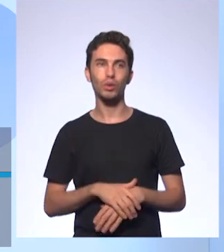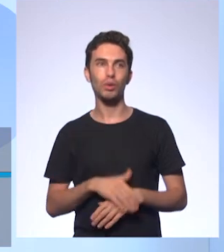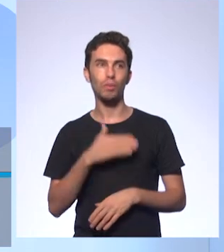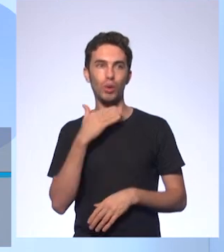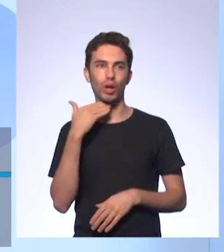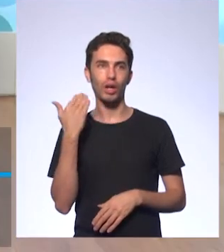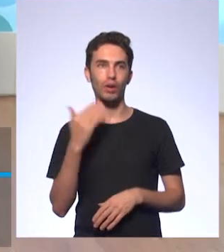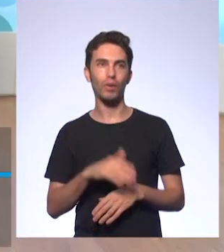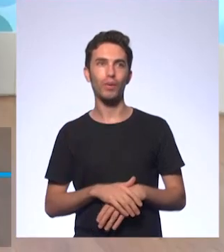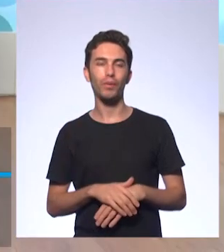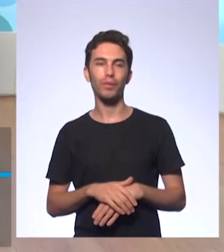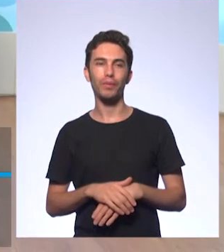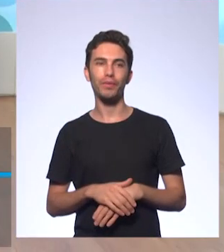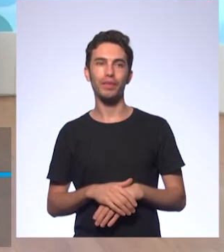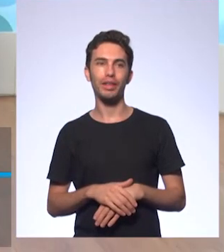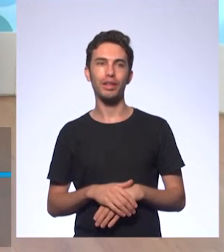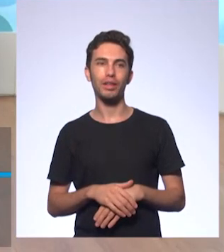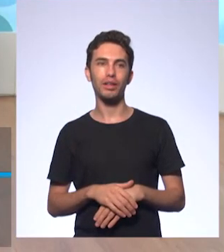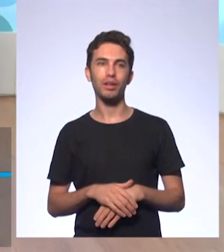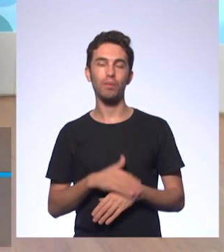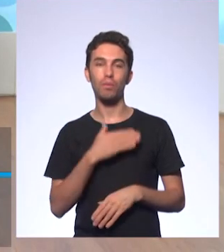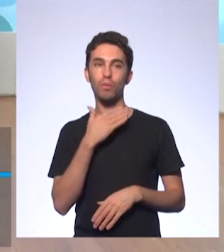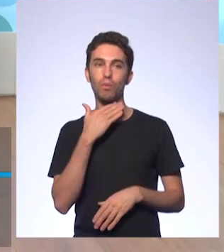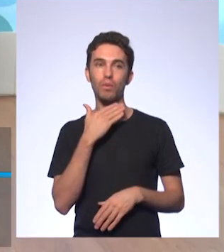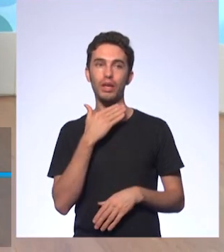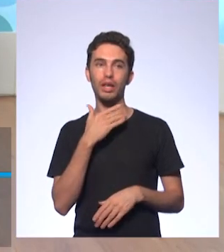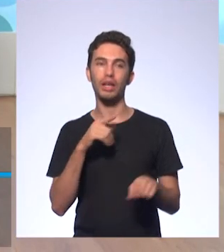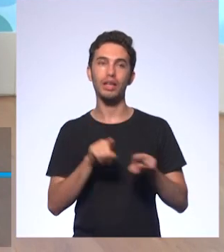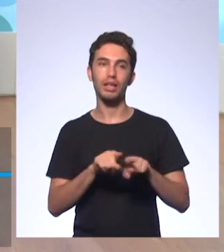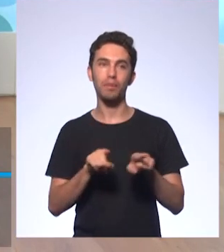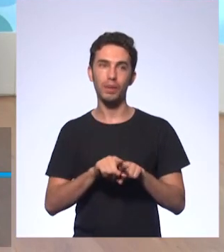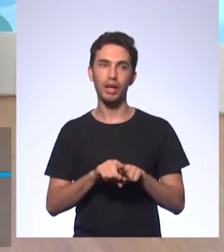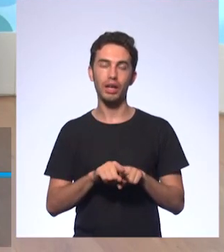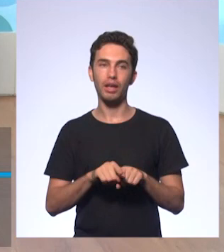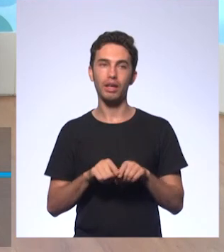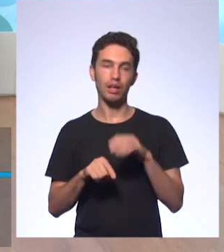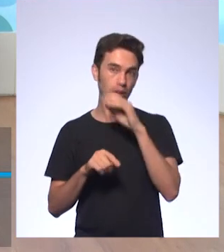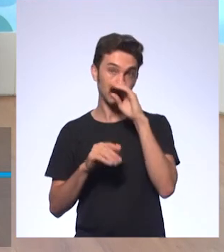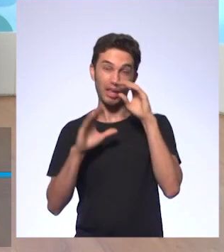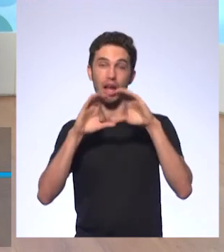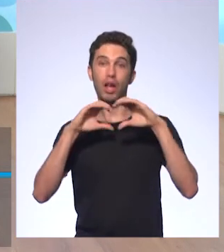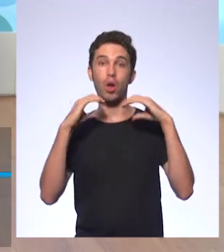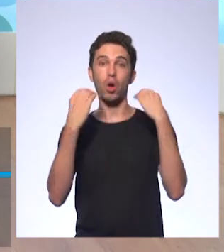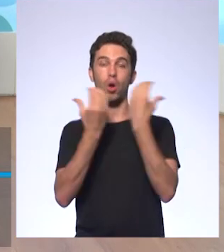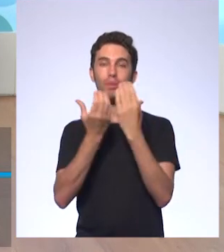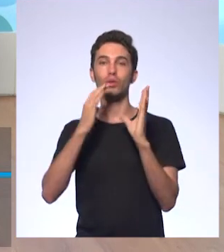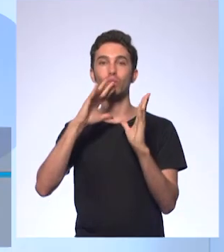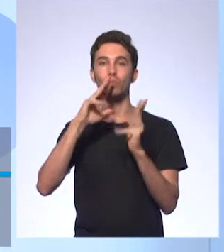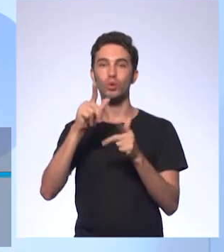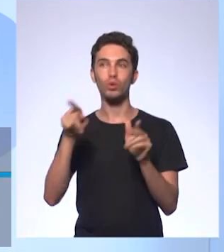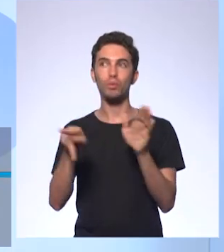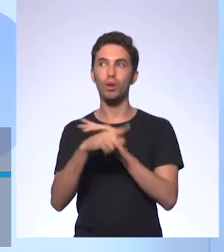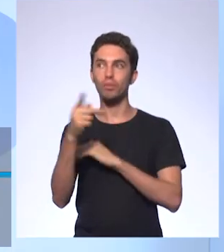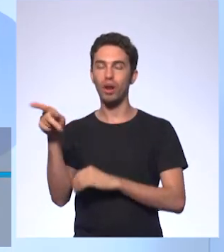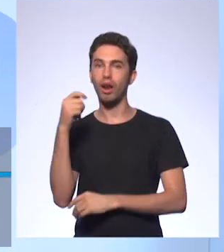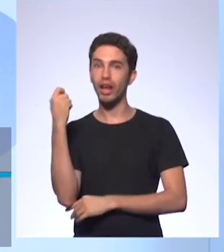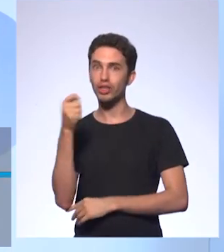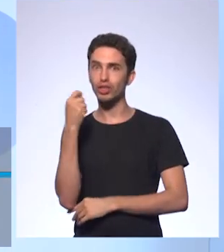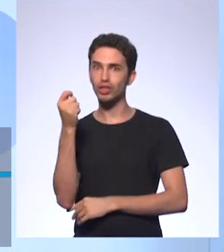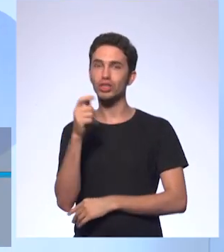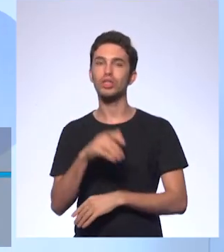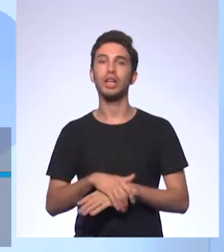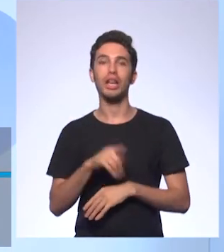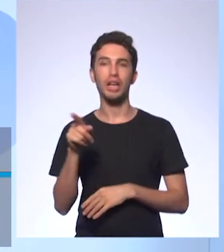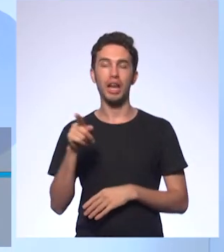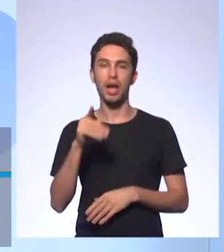que você nasceu, só fala E isso. morreu não. E teve também o fato da Copa do Mundo, polêmica na Argentina, em que o Brasil